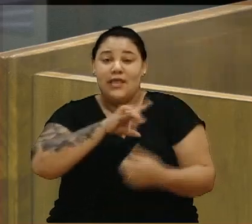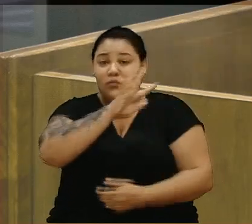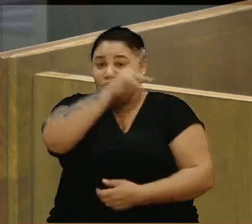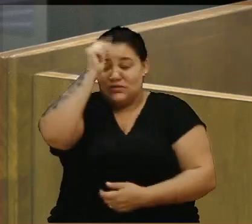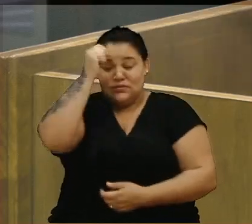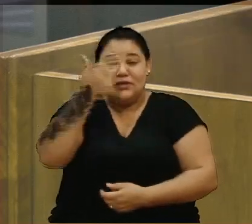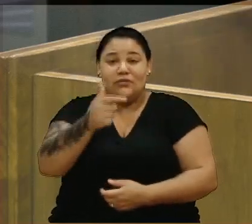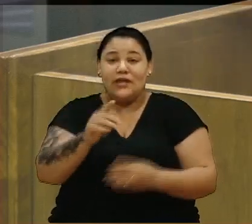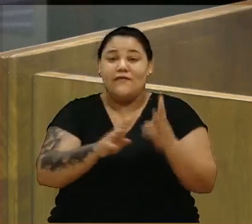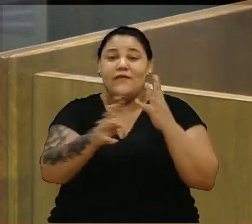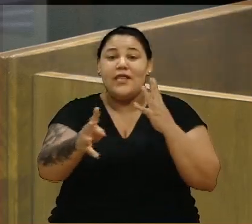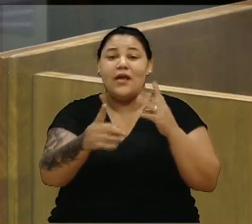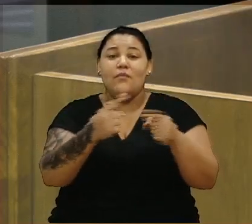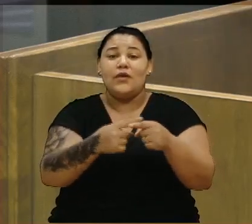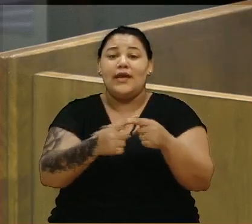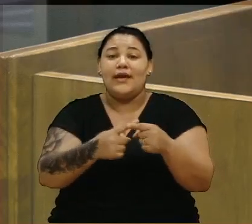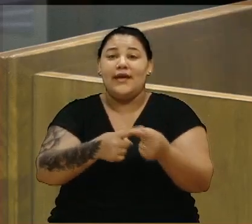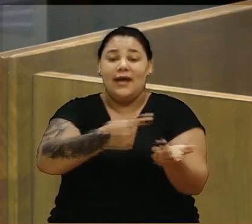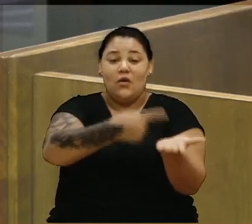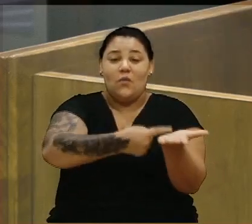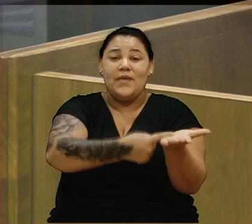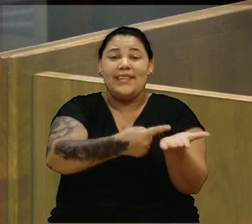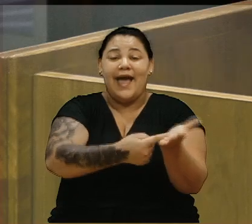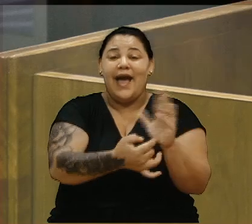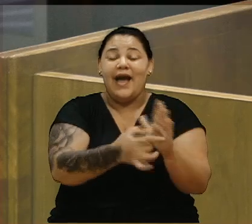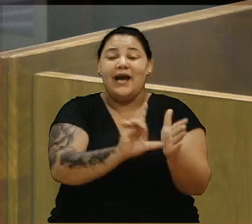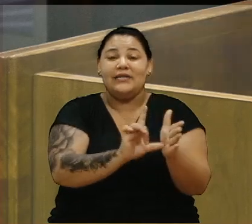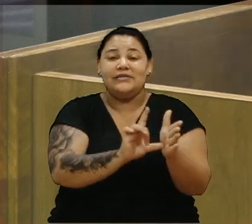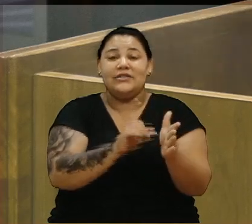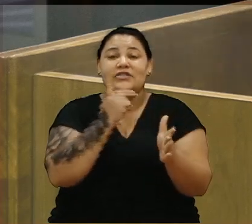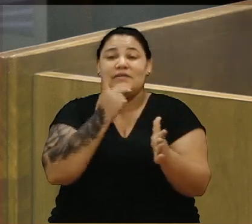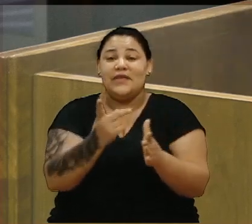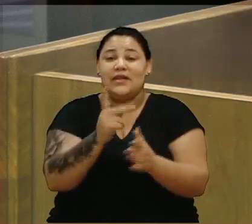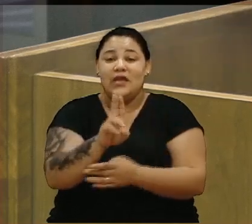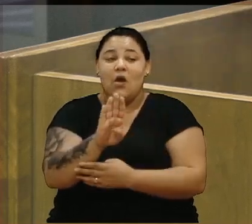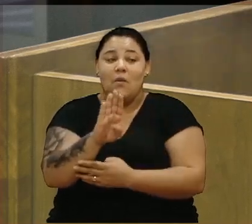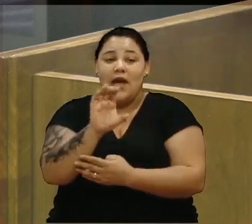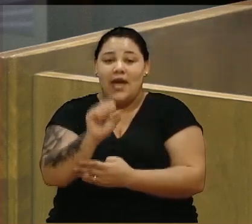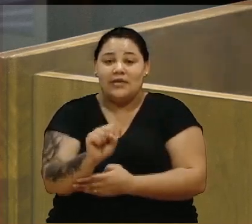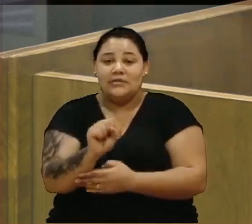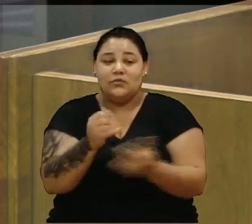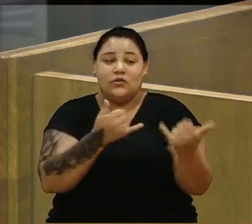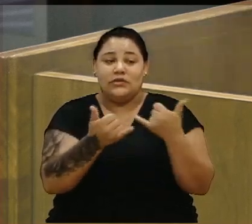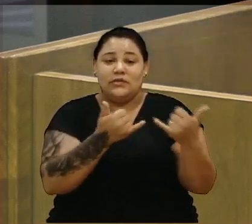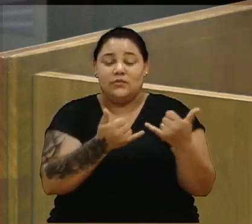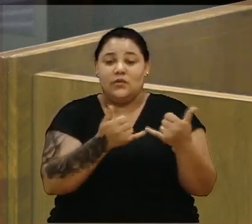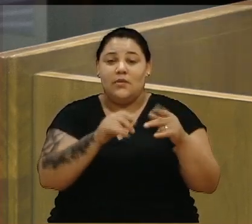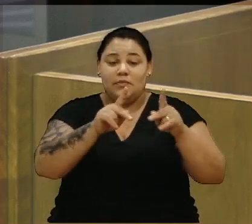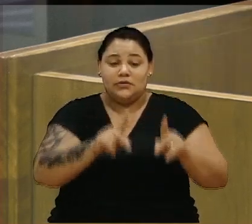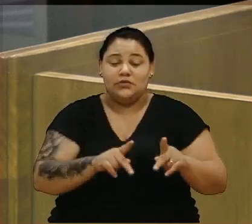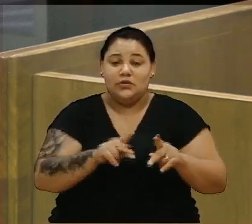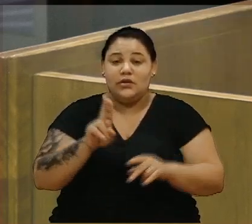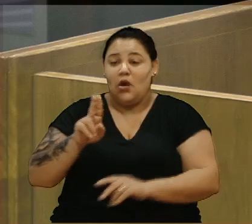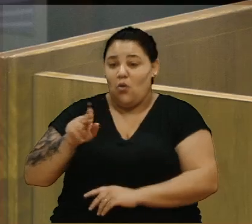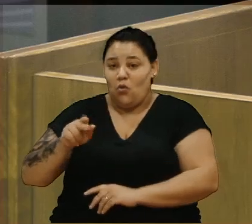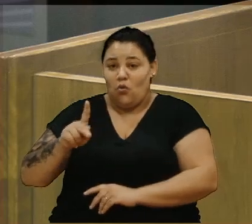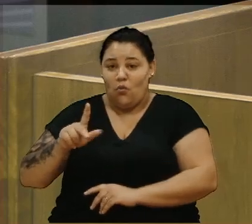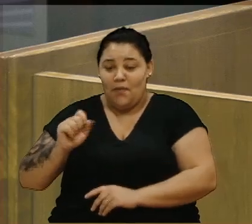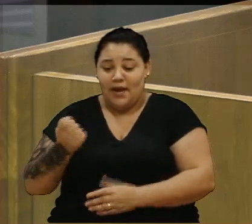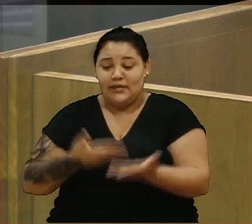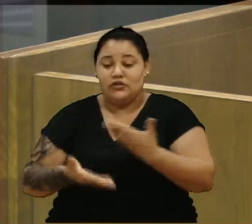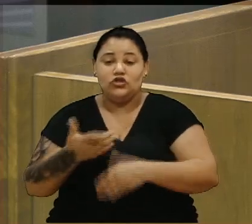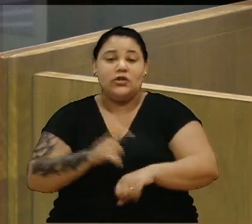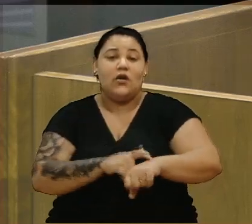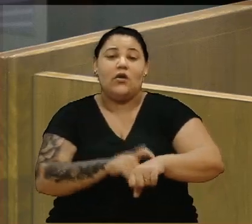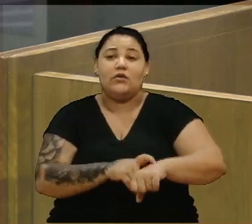mais fila porque conseguem agendar. Se nós estamos falando da UBS, a pessoa vai na UPA, ela é atendida na hora. Não estou dizendo que a